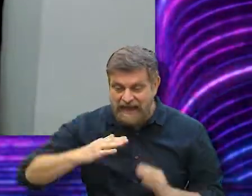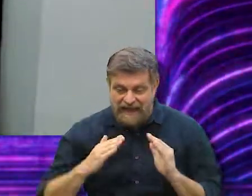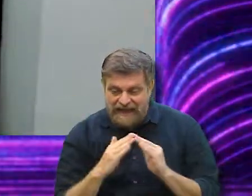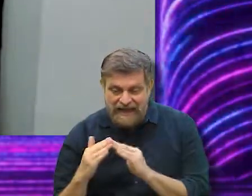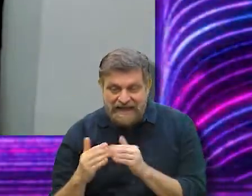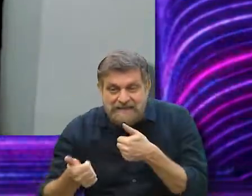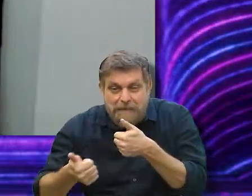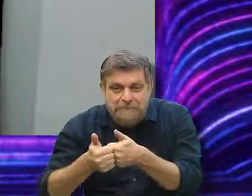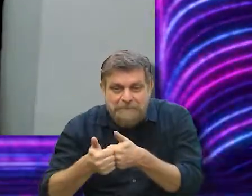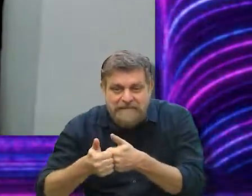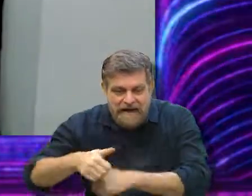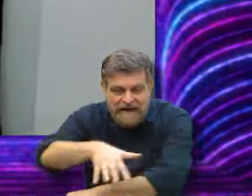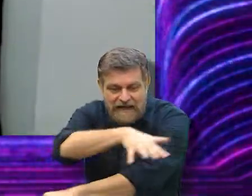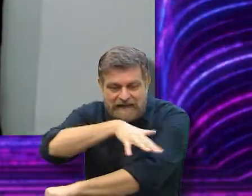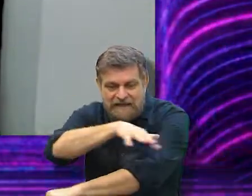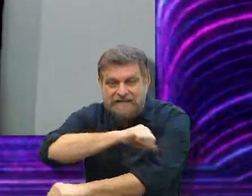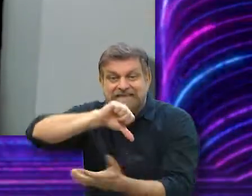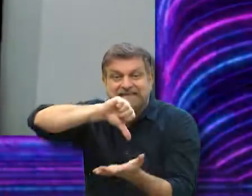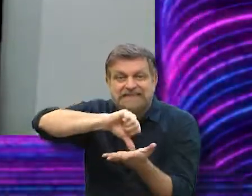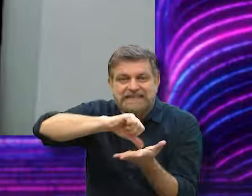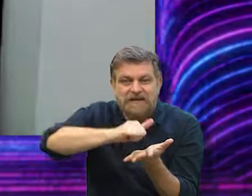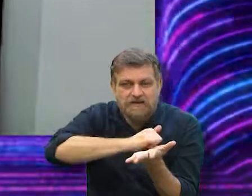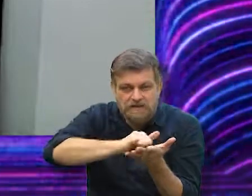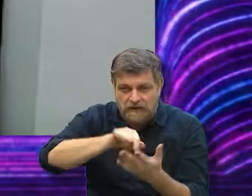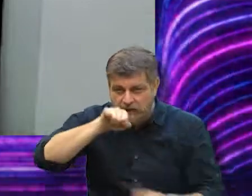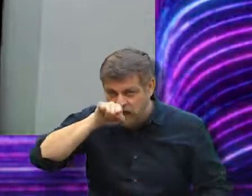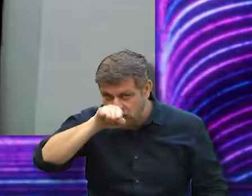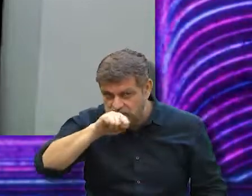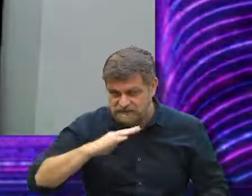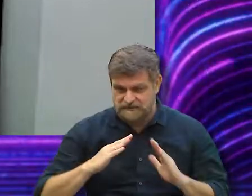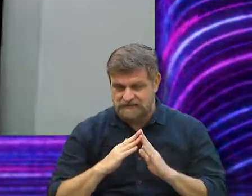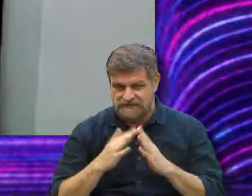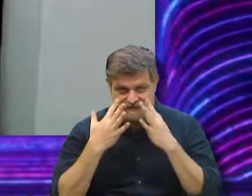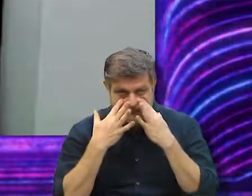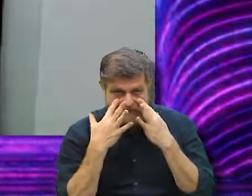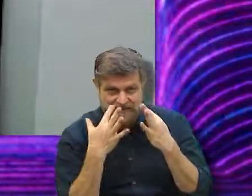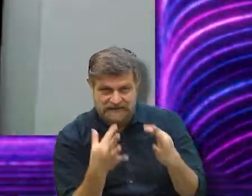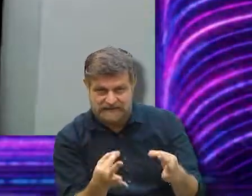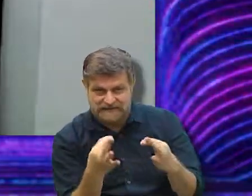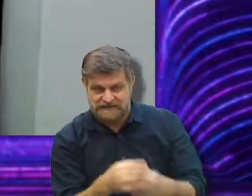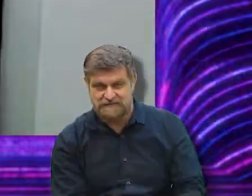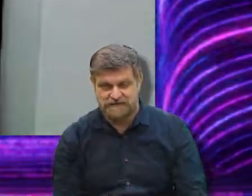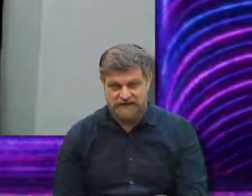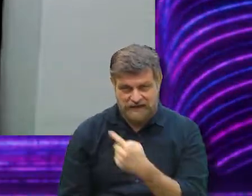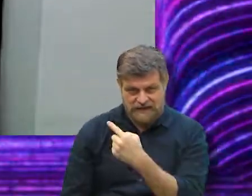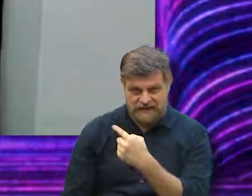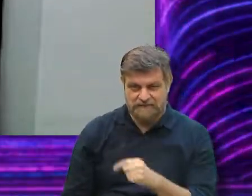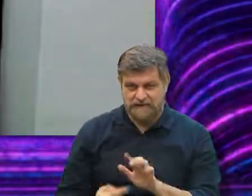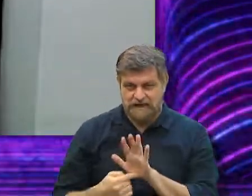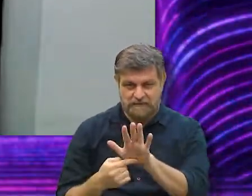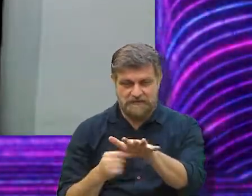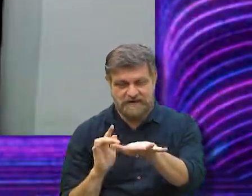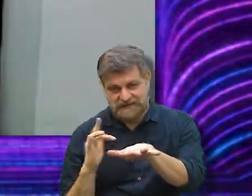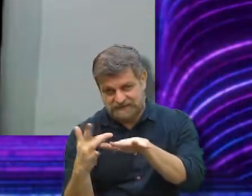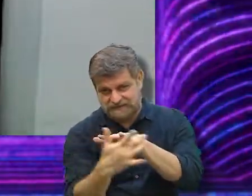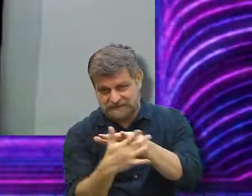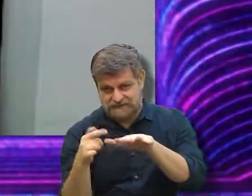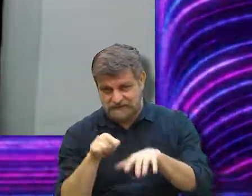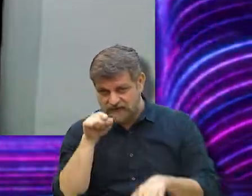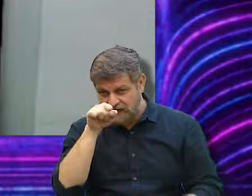livro, e aí vai ter a história do terceiro e a história do quarto. Mas, basicamente, eu